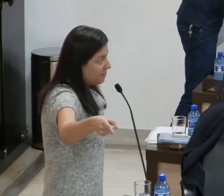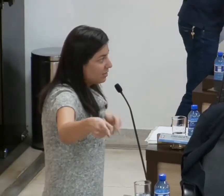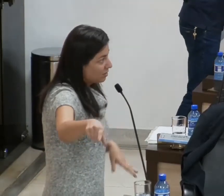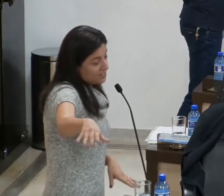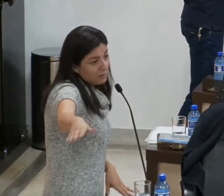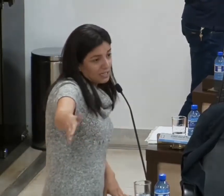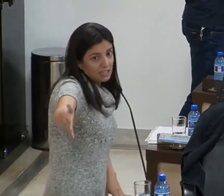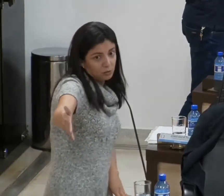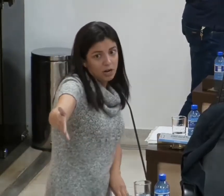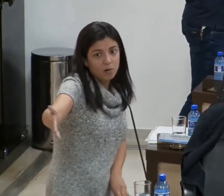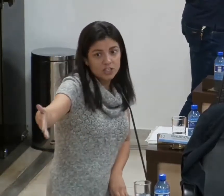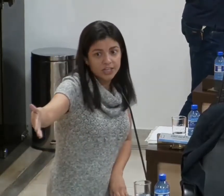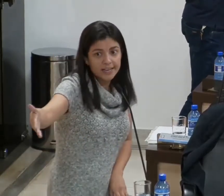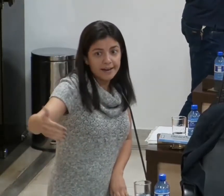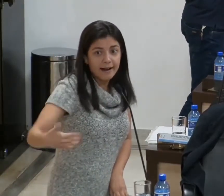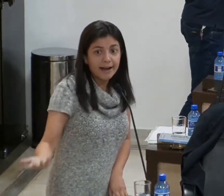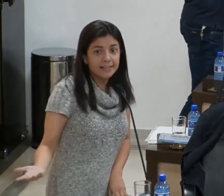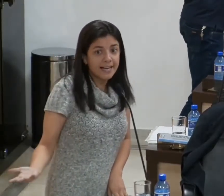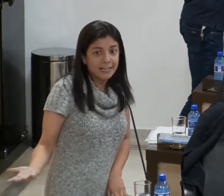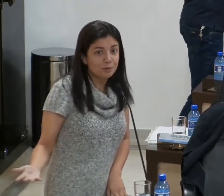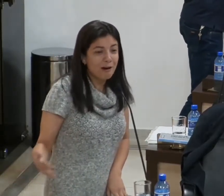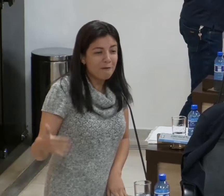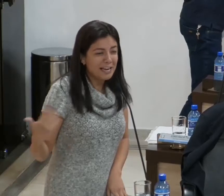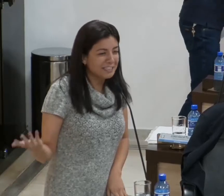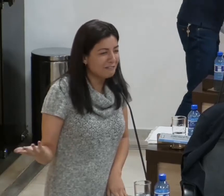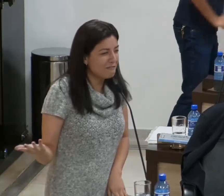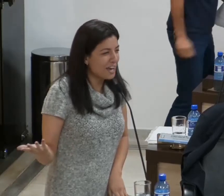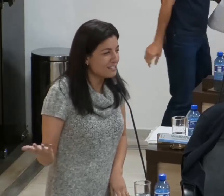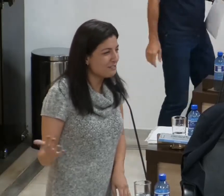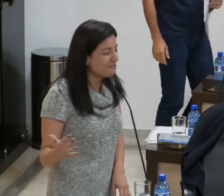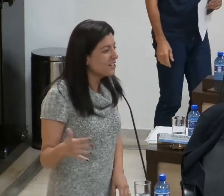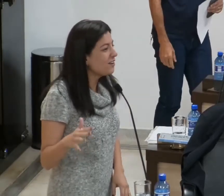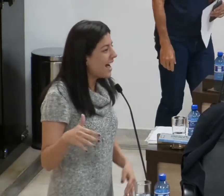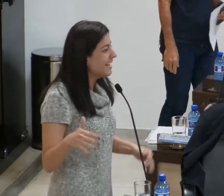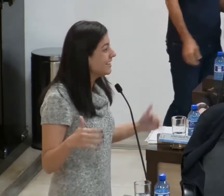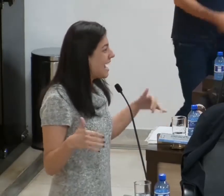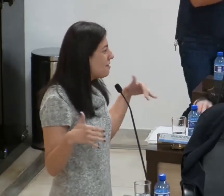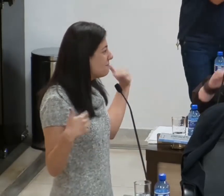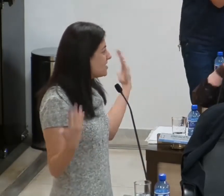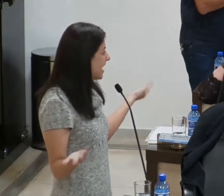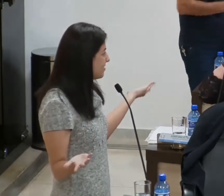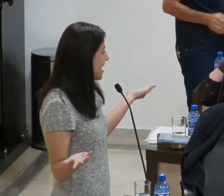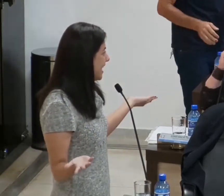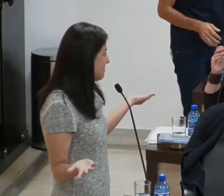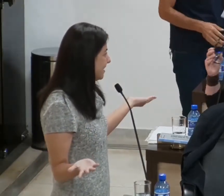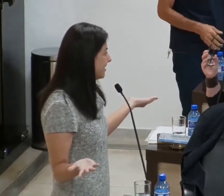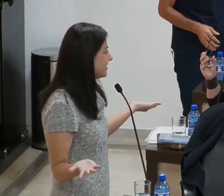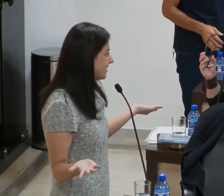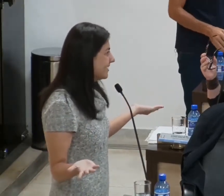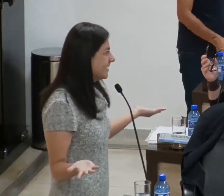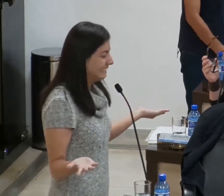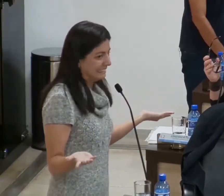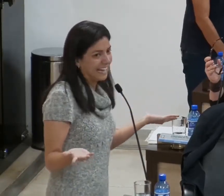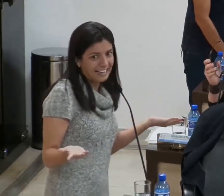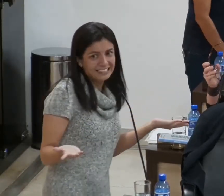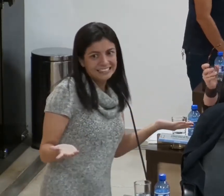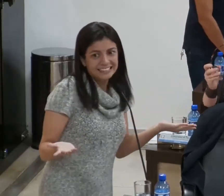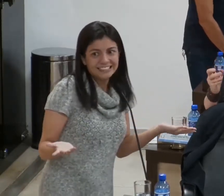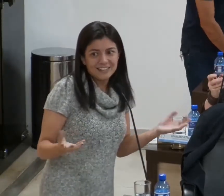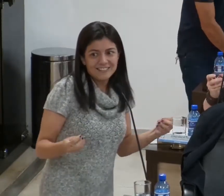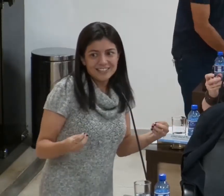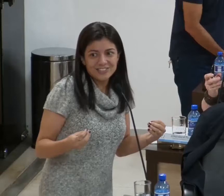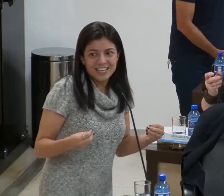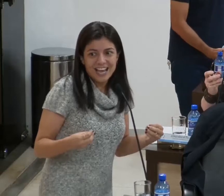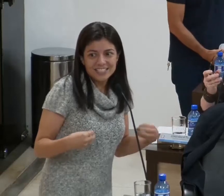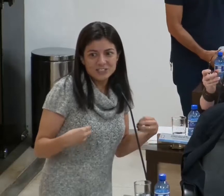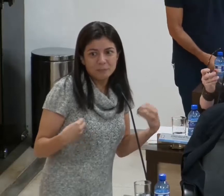nos requerimentos que fizemos a leitura hoje aqui, ainda é atual, ainda não foi resolvido, ainda é objeto de requerimento. Tá?